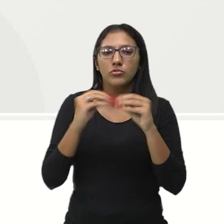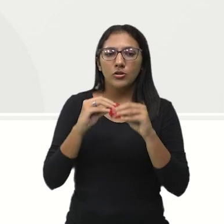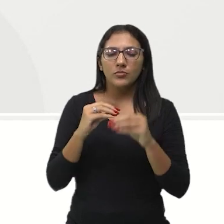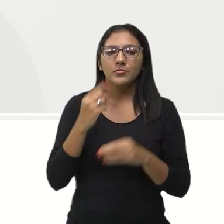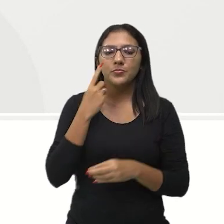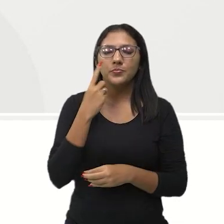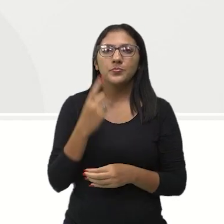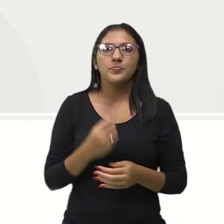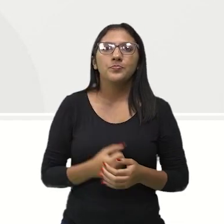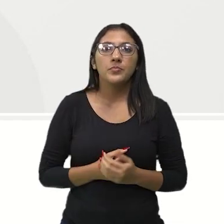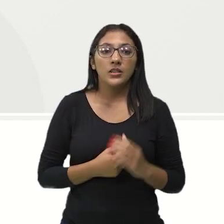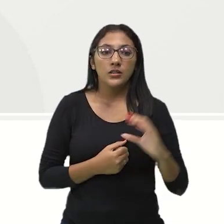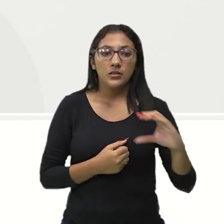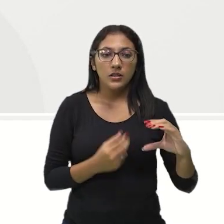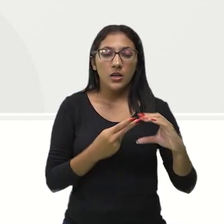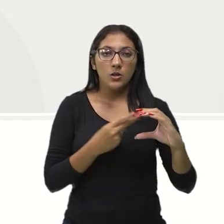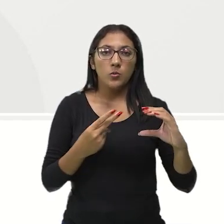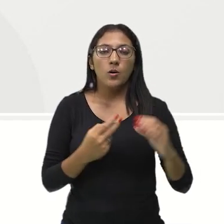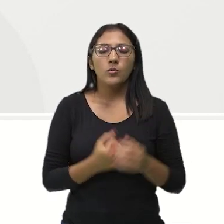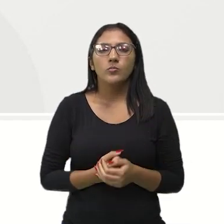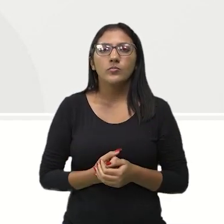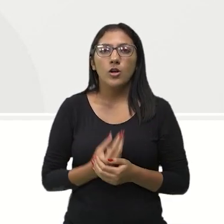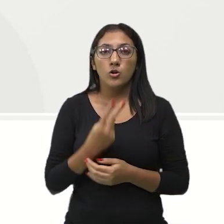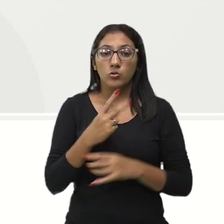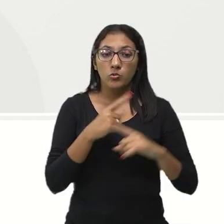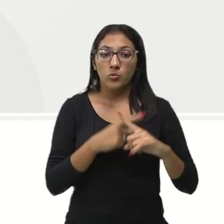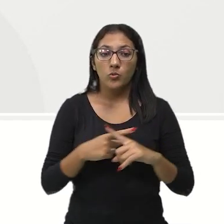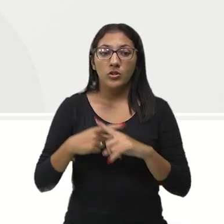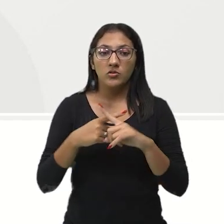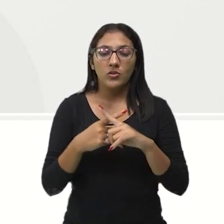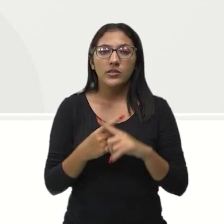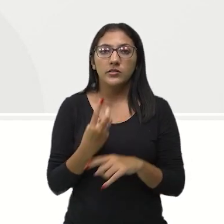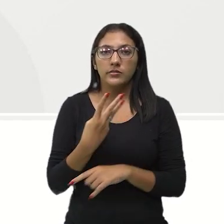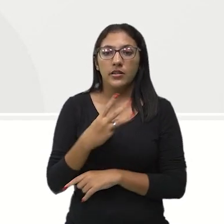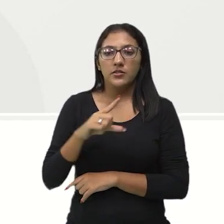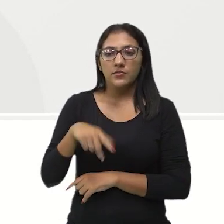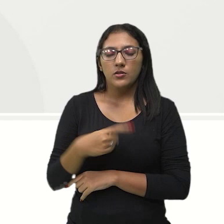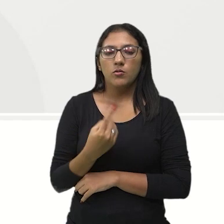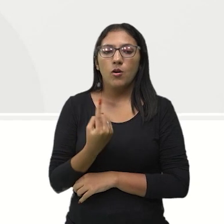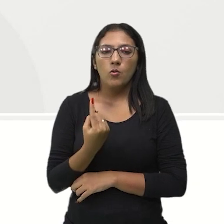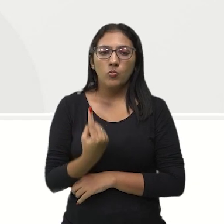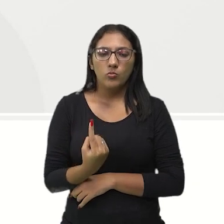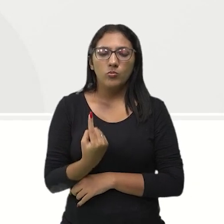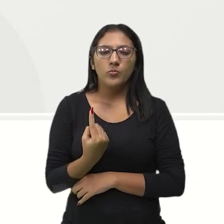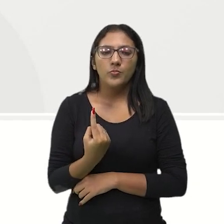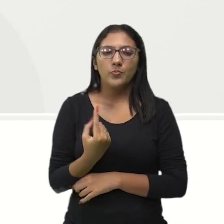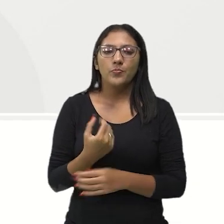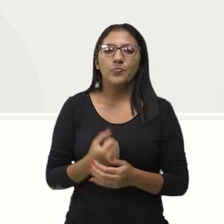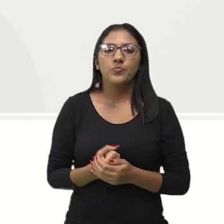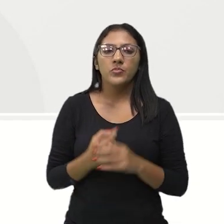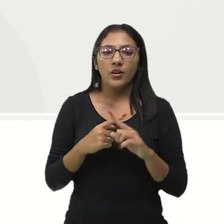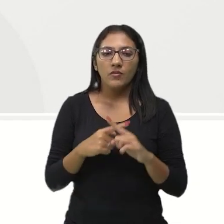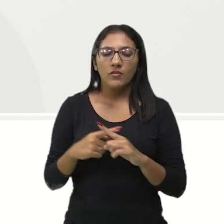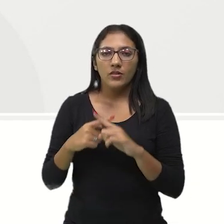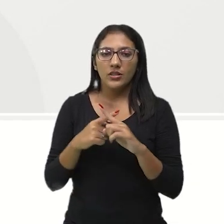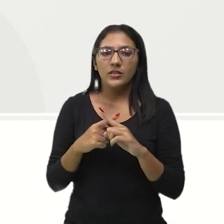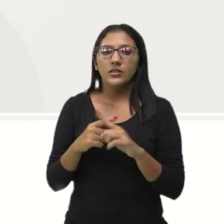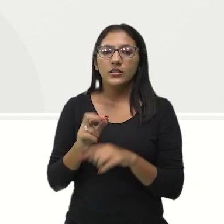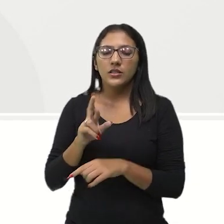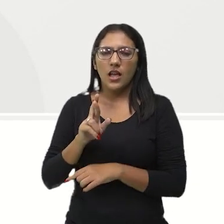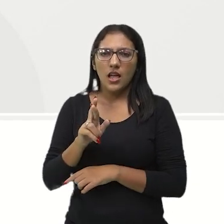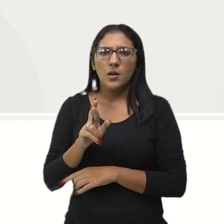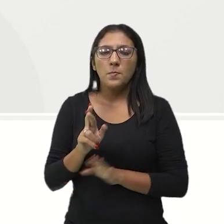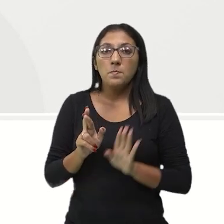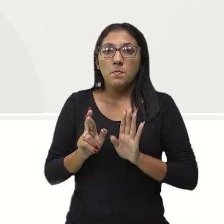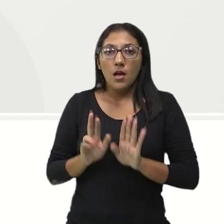3,1 vezes o raio. Agora, um detalhe, pessoal. Quanto vale o raio? Olha o que diz a questão. Determinada tampa possui 12